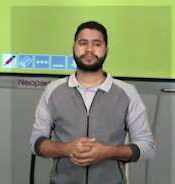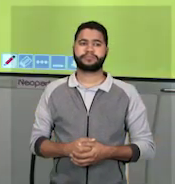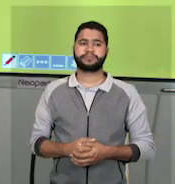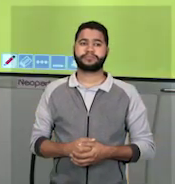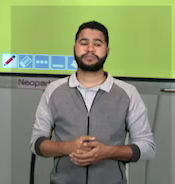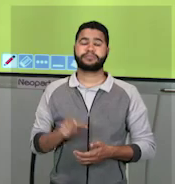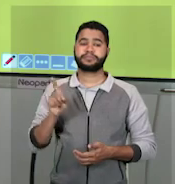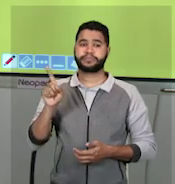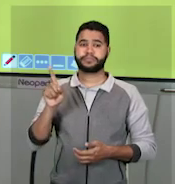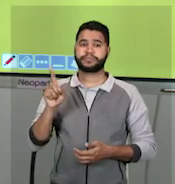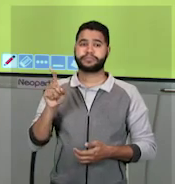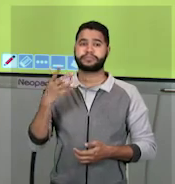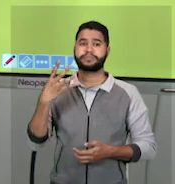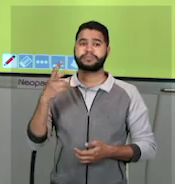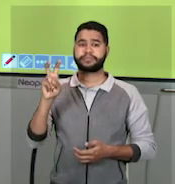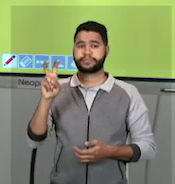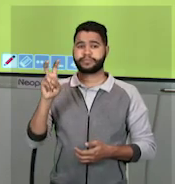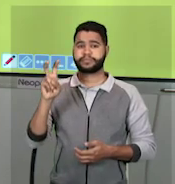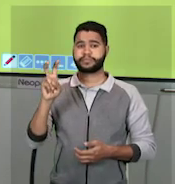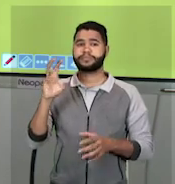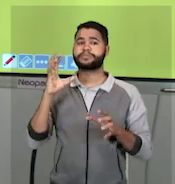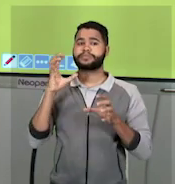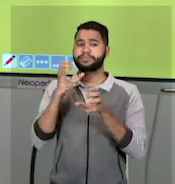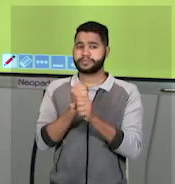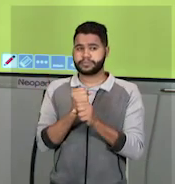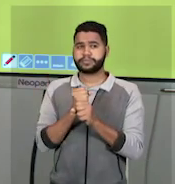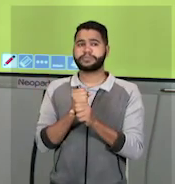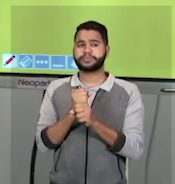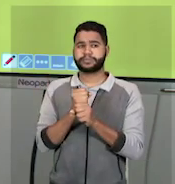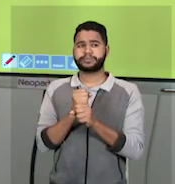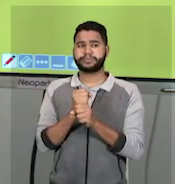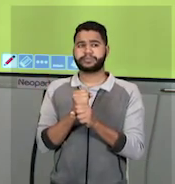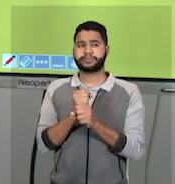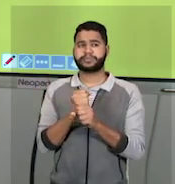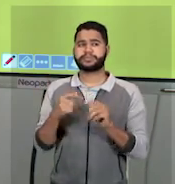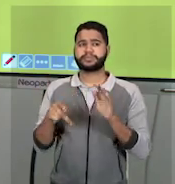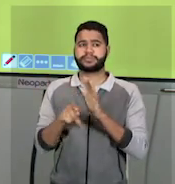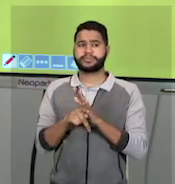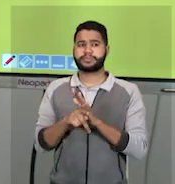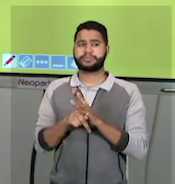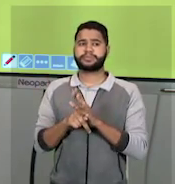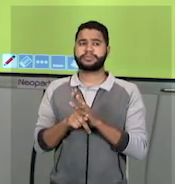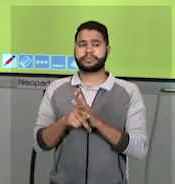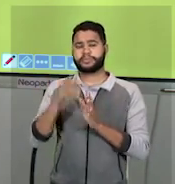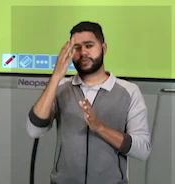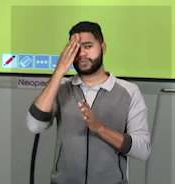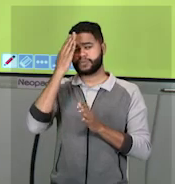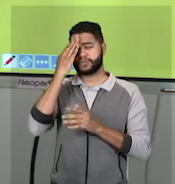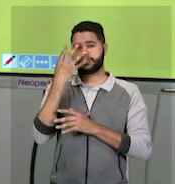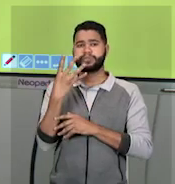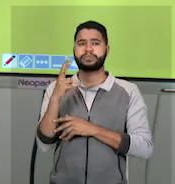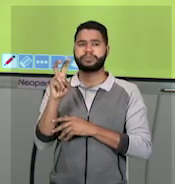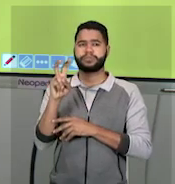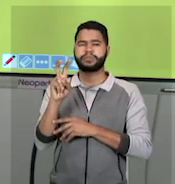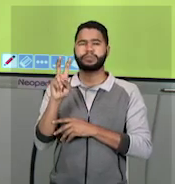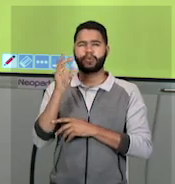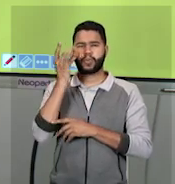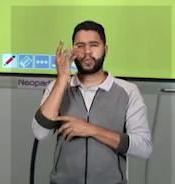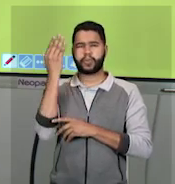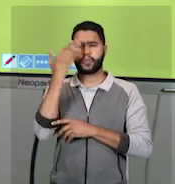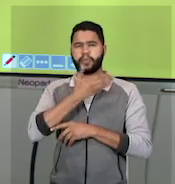Se aquele vale 45, pela soma, né, se eu for fazer pela soma lá dos ângulos internos, eu sei que ele vale 45. Mas vamos tirar a